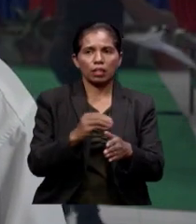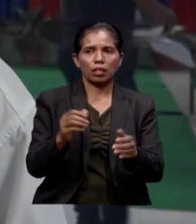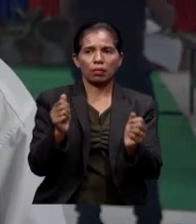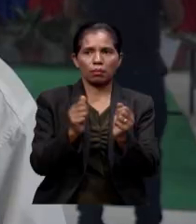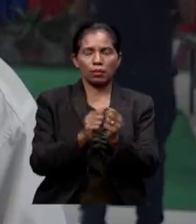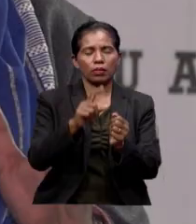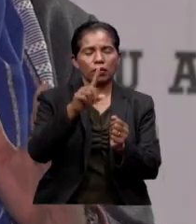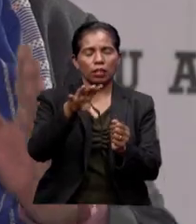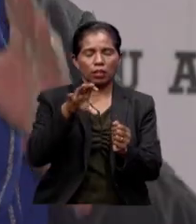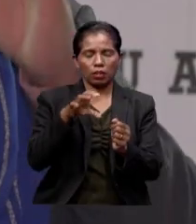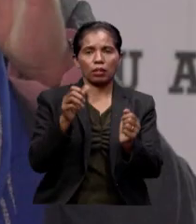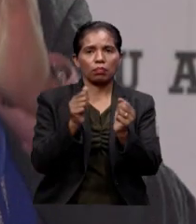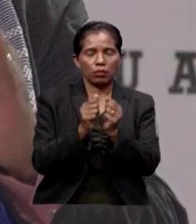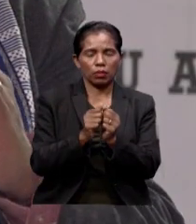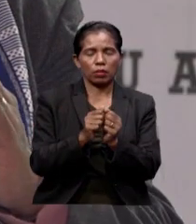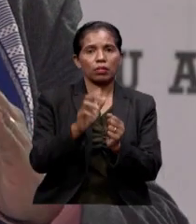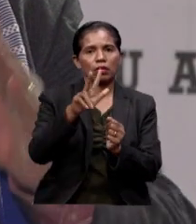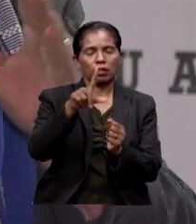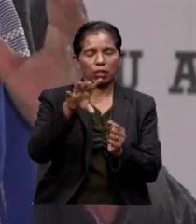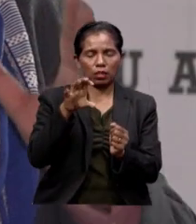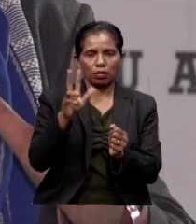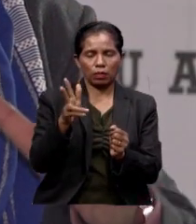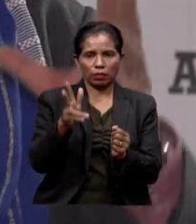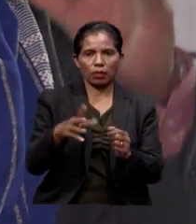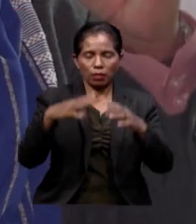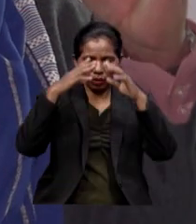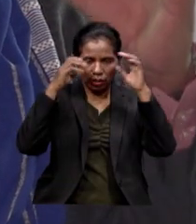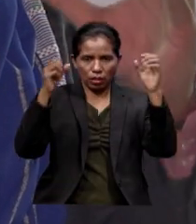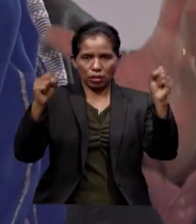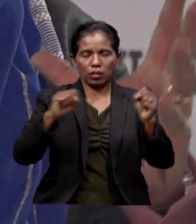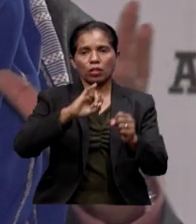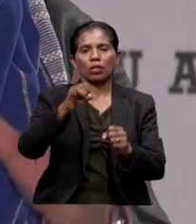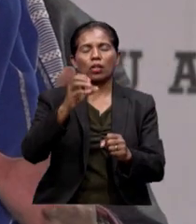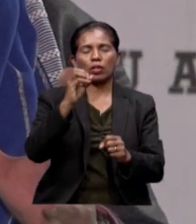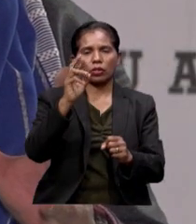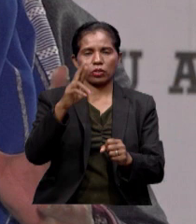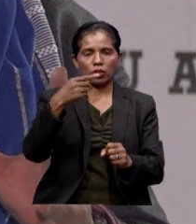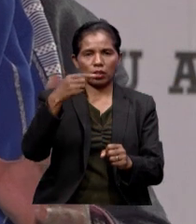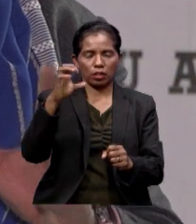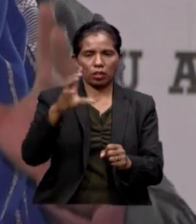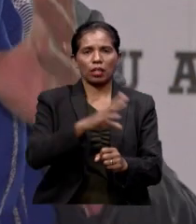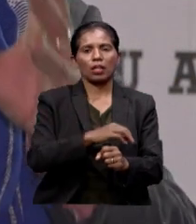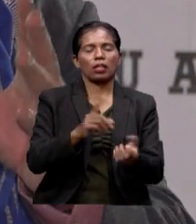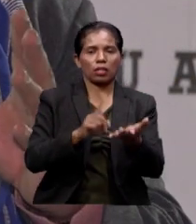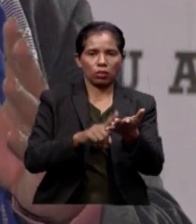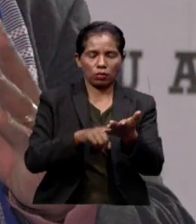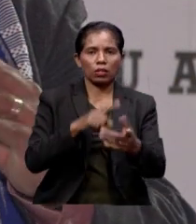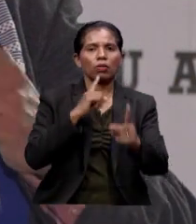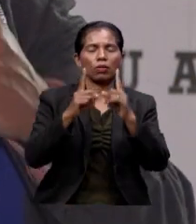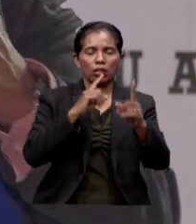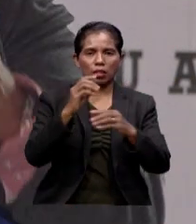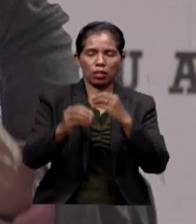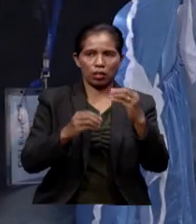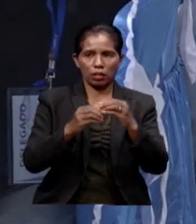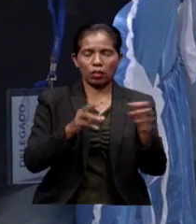130 ida nesane. Presidente da Câmara Comércio na Indústria Timor-Leste, Jorge Manuel de Araújo Serrano, e no discurso Hateten, a cara